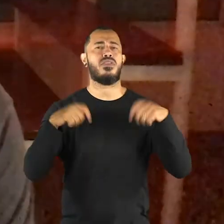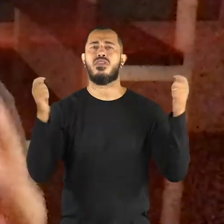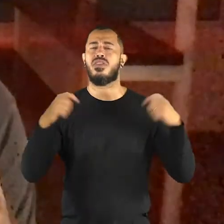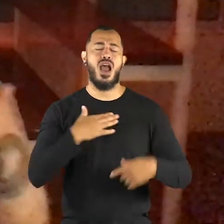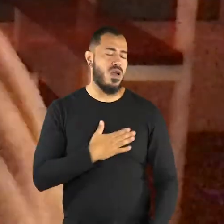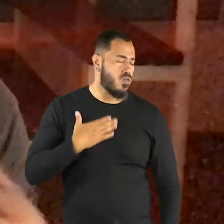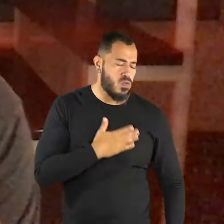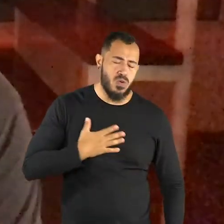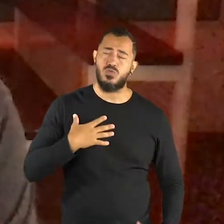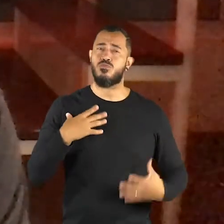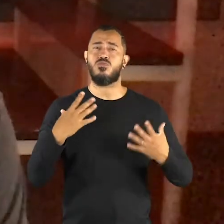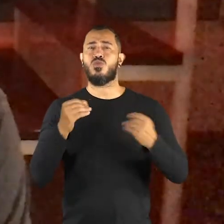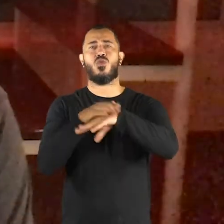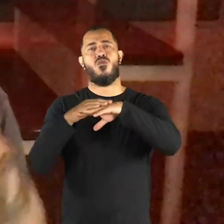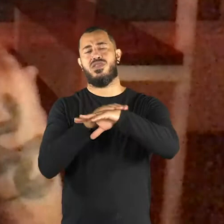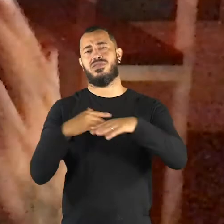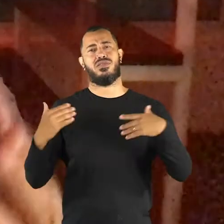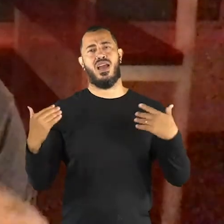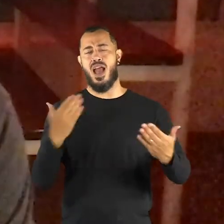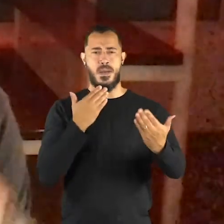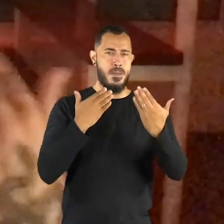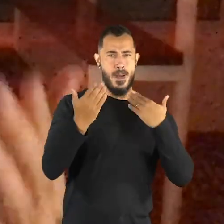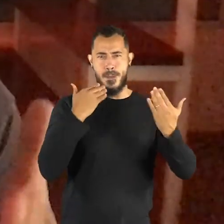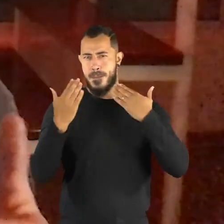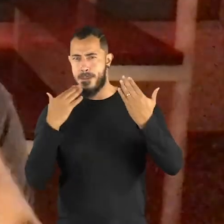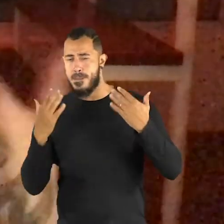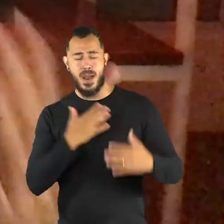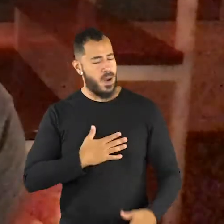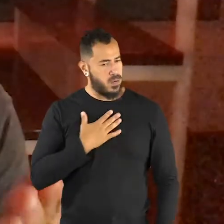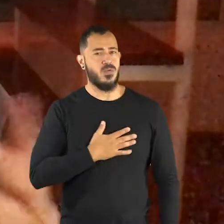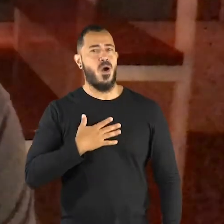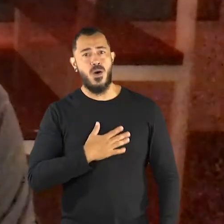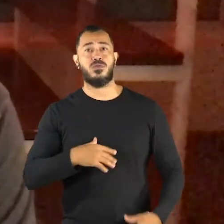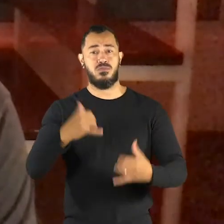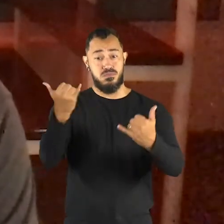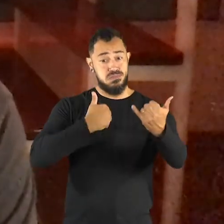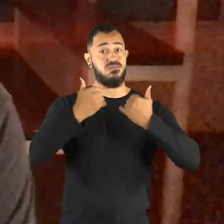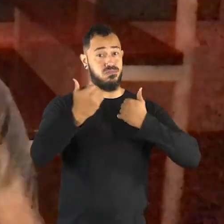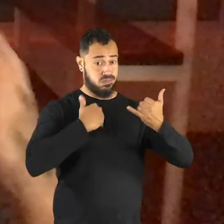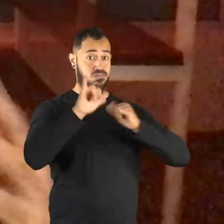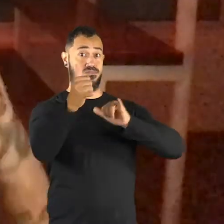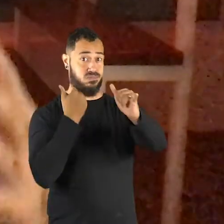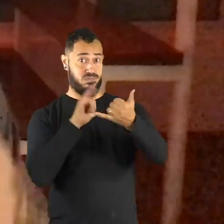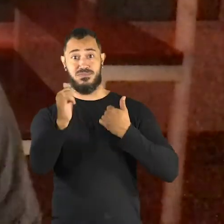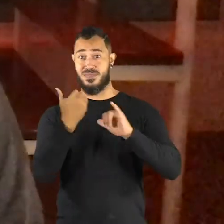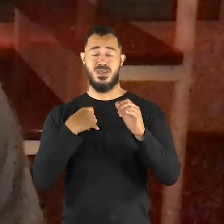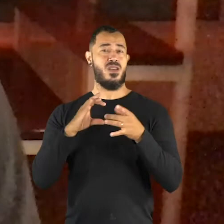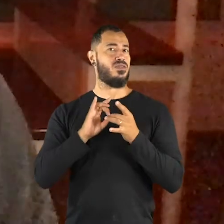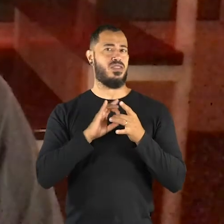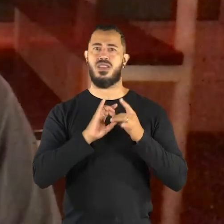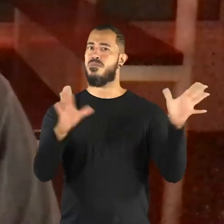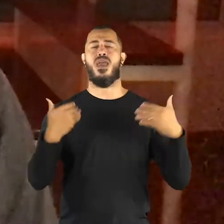gosto muito de conversar, eu gosto muito de trocar ideia, de falar dos meus, de ouvir dos seus. Então, assim, estarei sempre à disposição para a